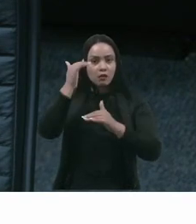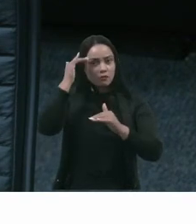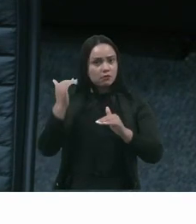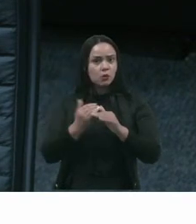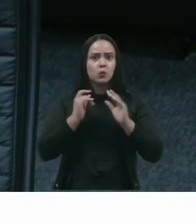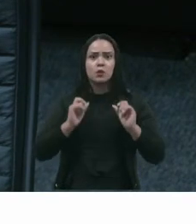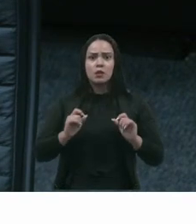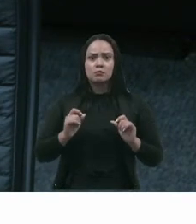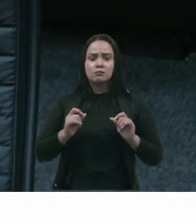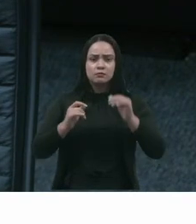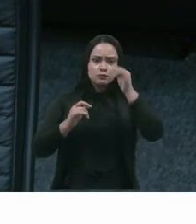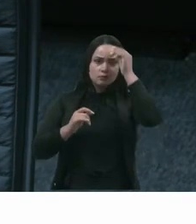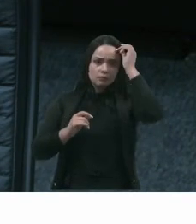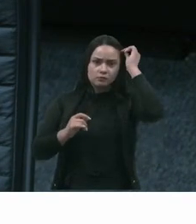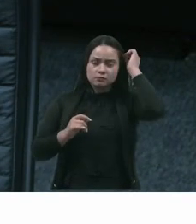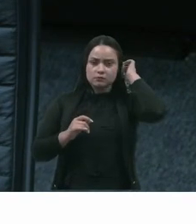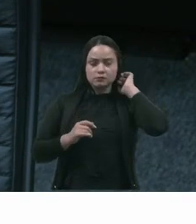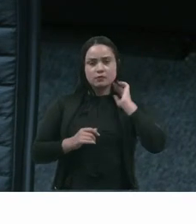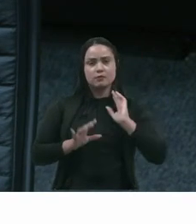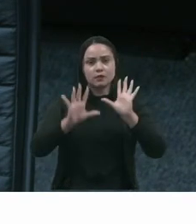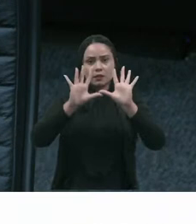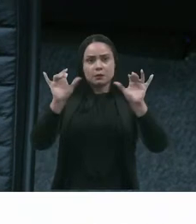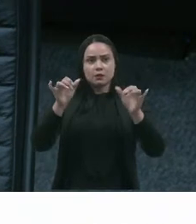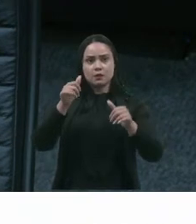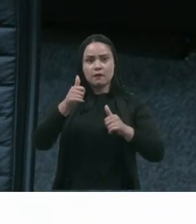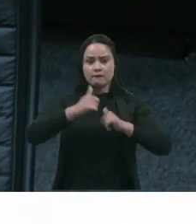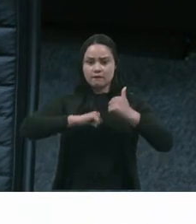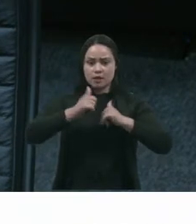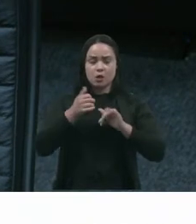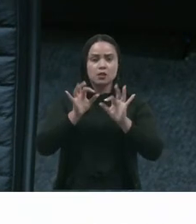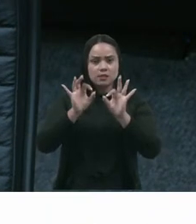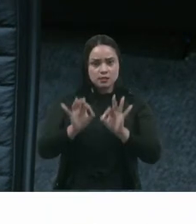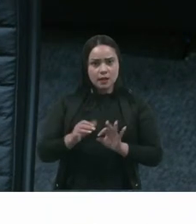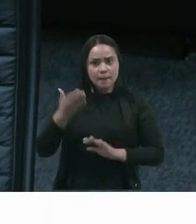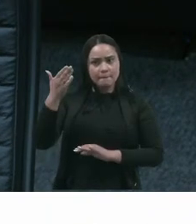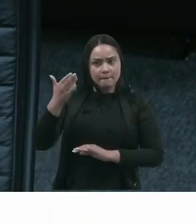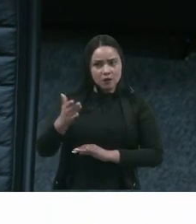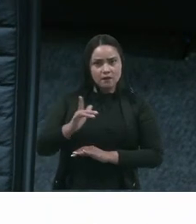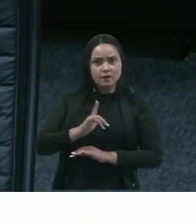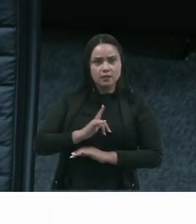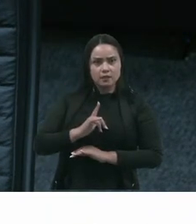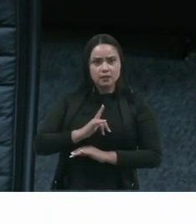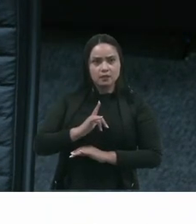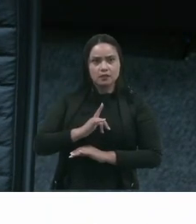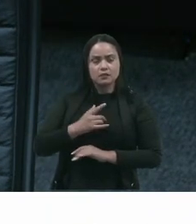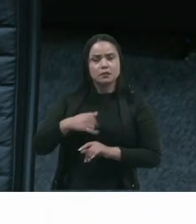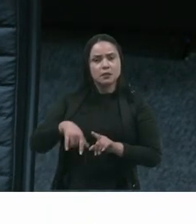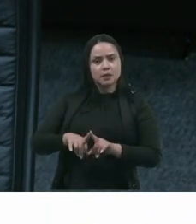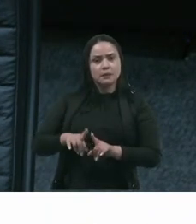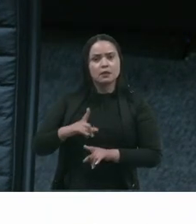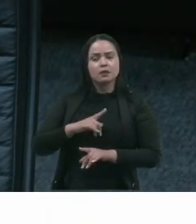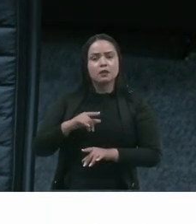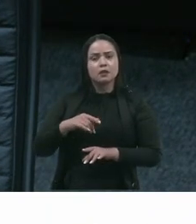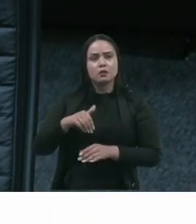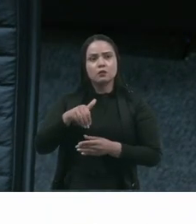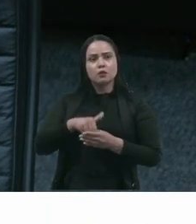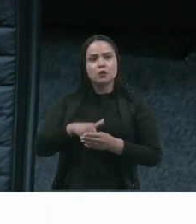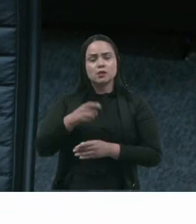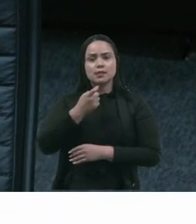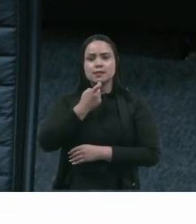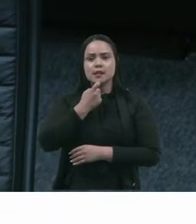que o tribunal avaliou corretamente a prova existente. Aqui também há, no voto do ministro